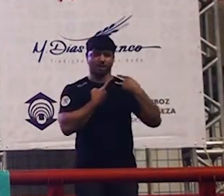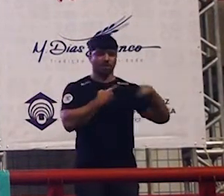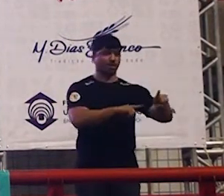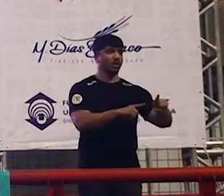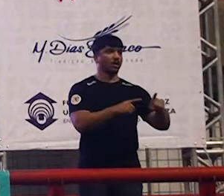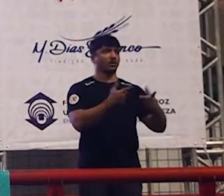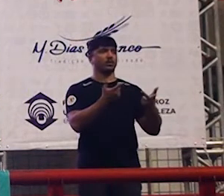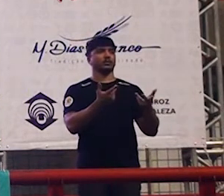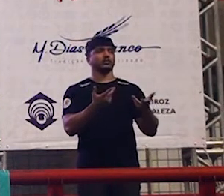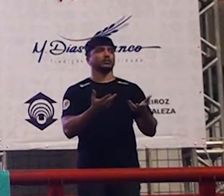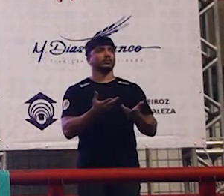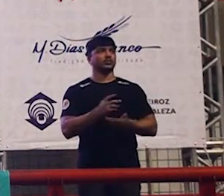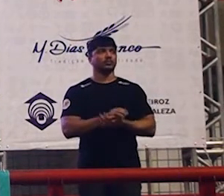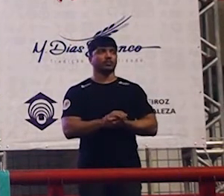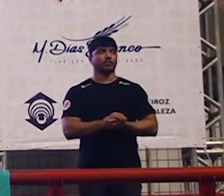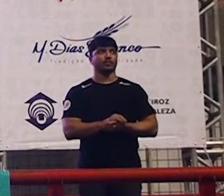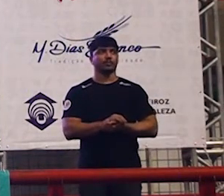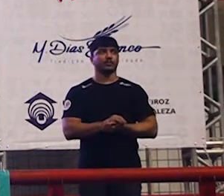ofensivo.